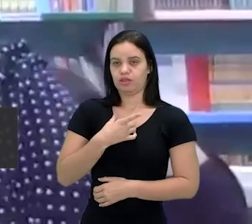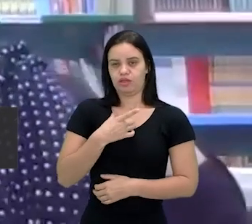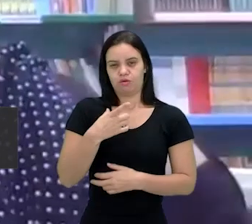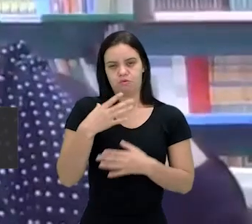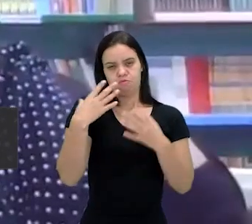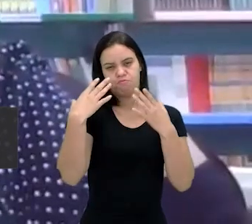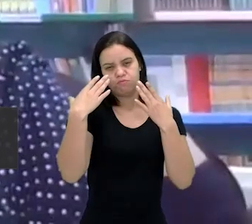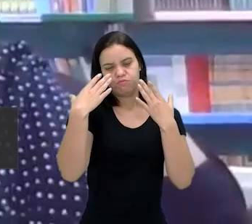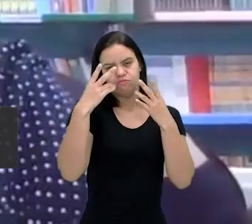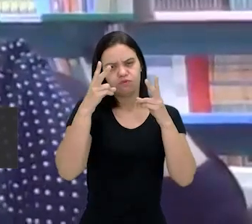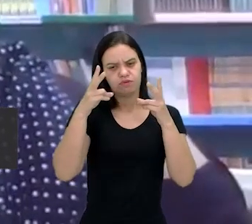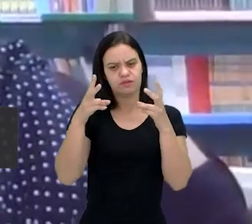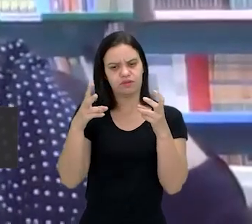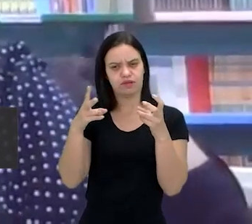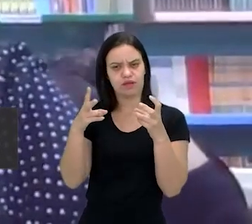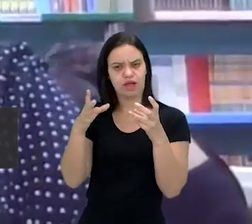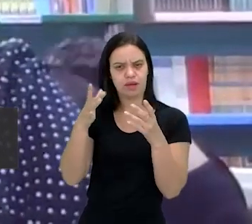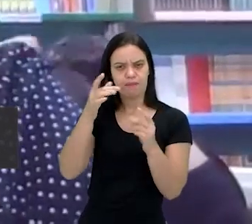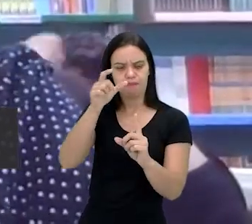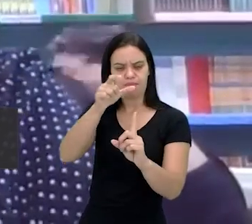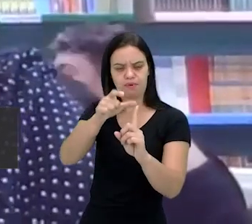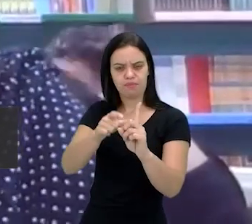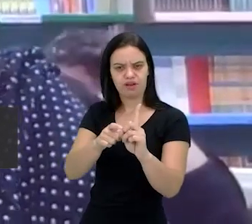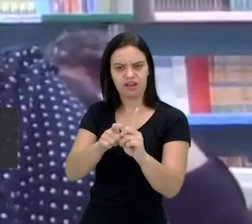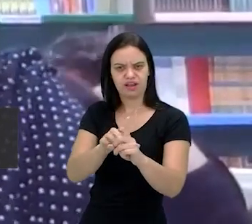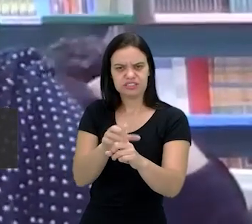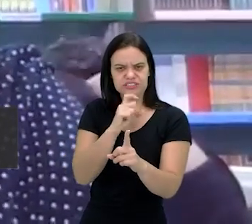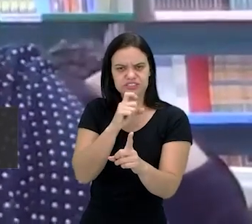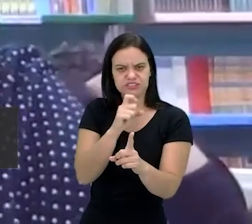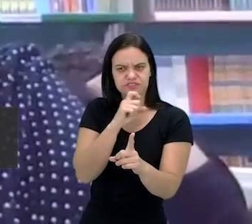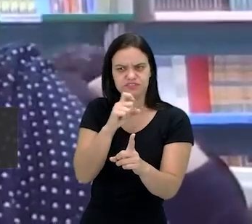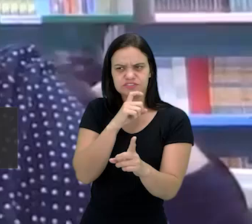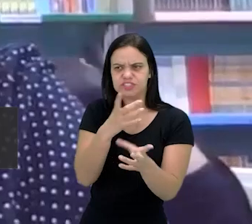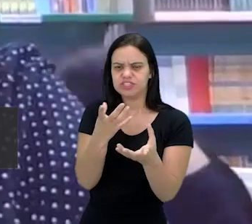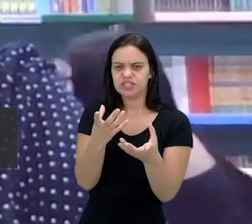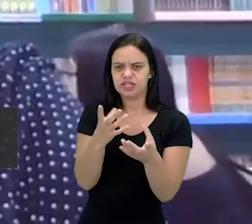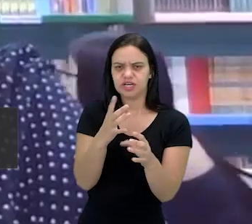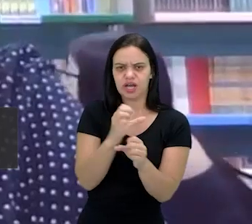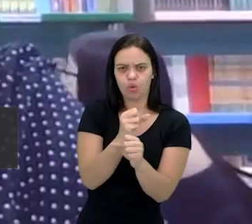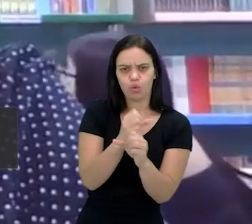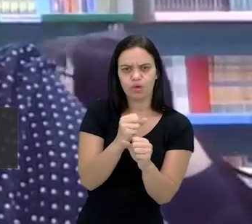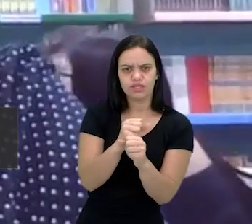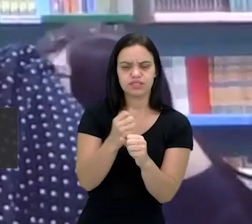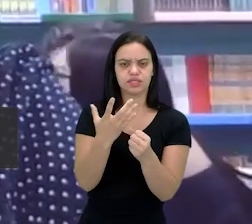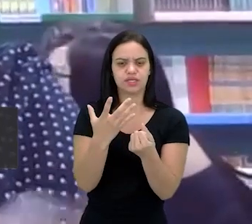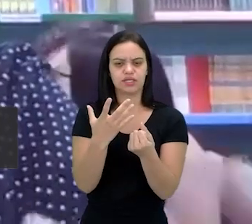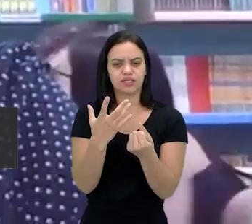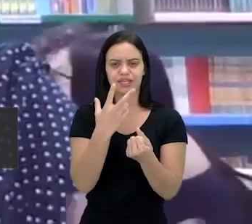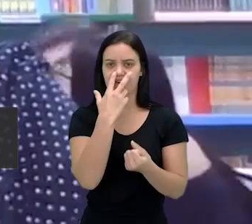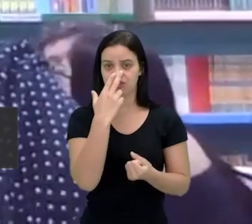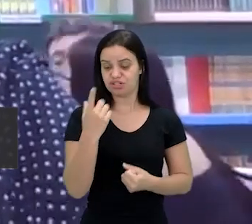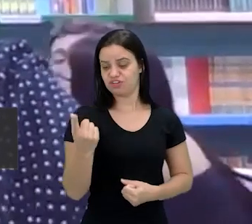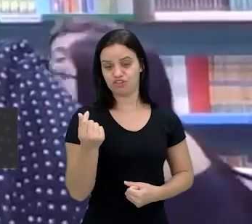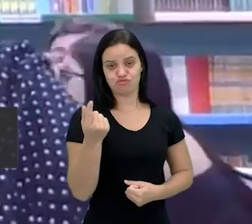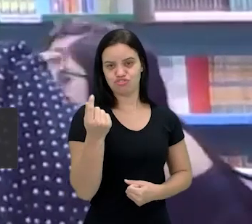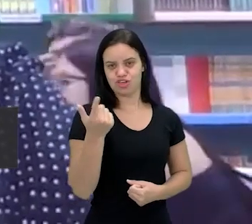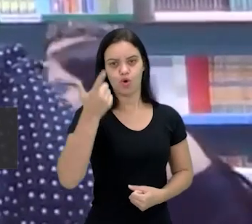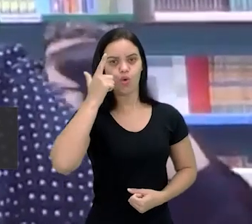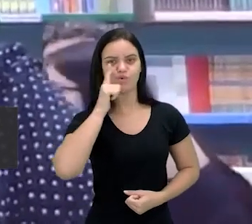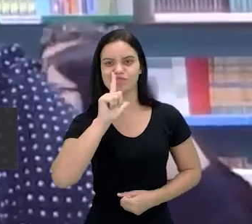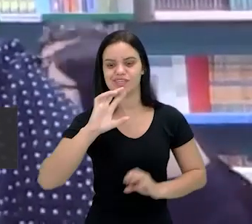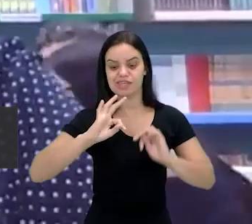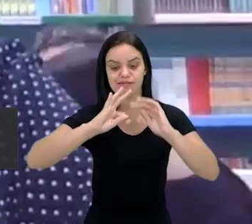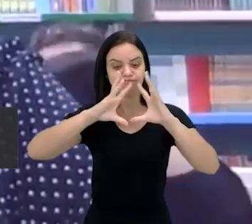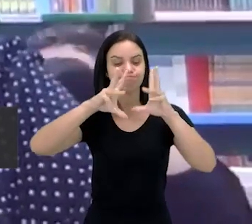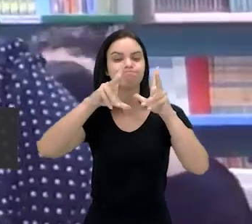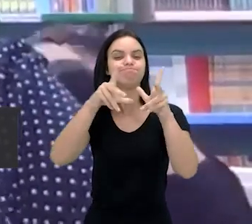mulher fria, calculista, né, que achava que o dinheiro comprava tudo,